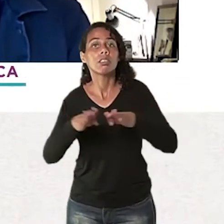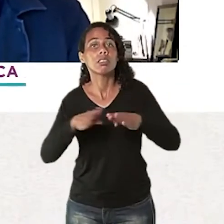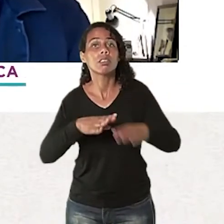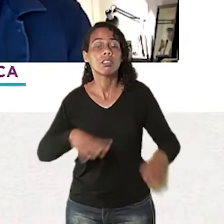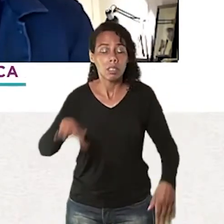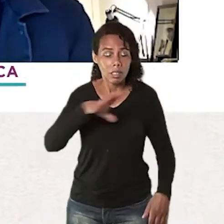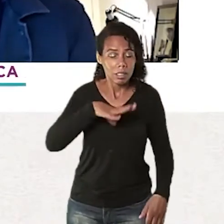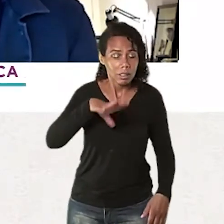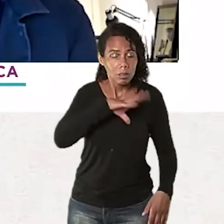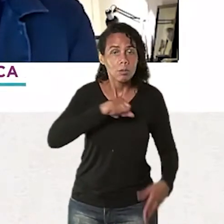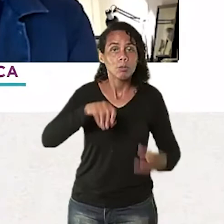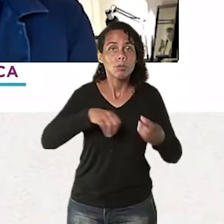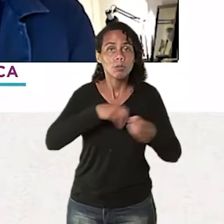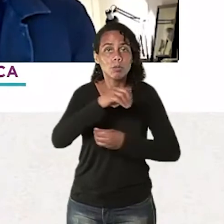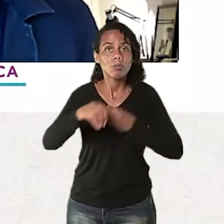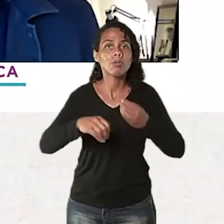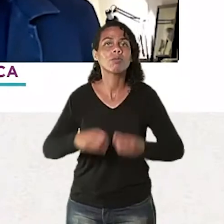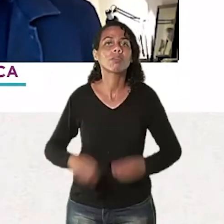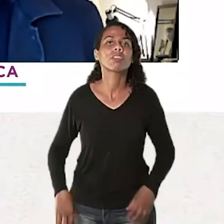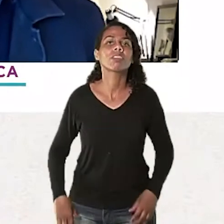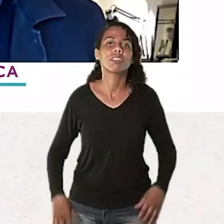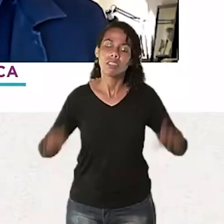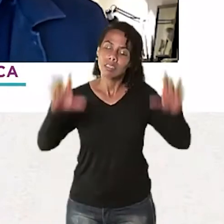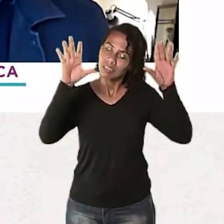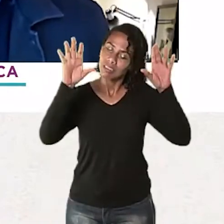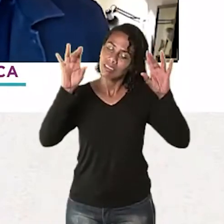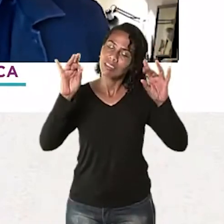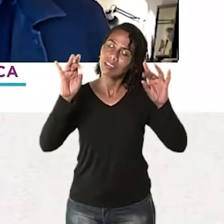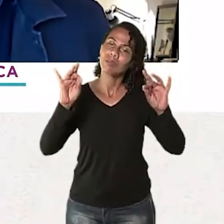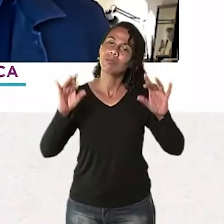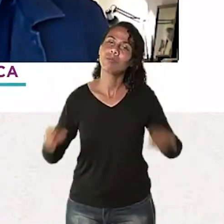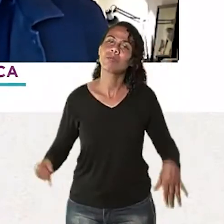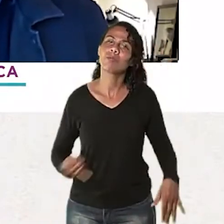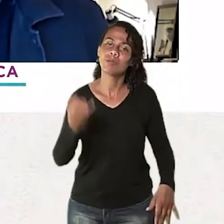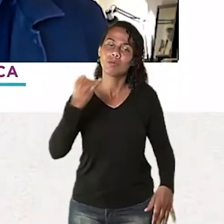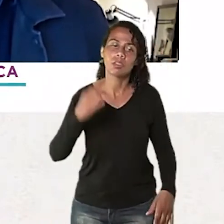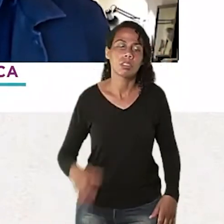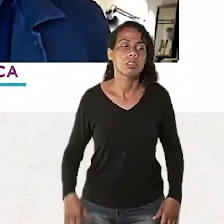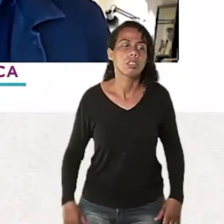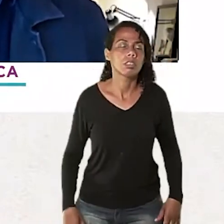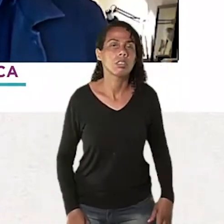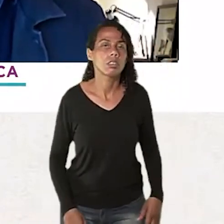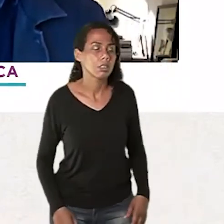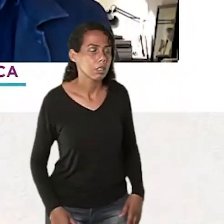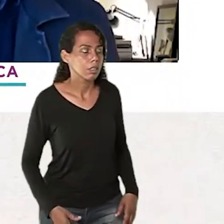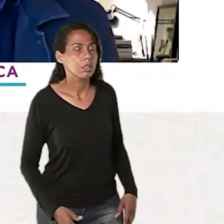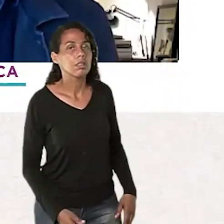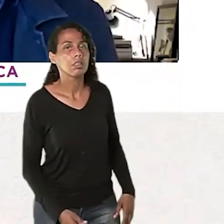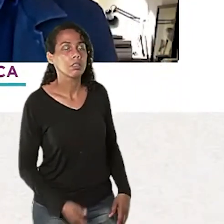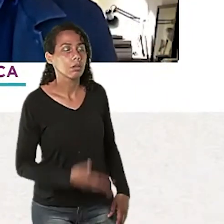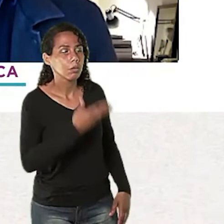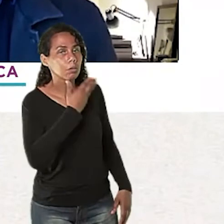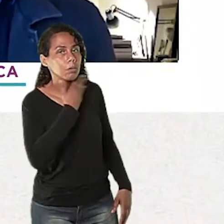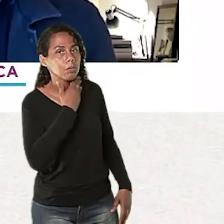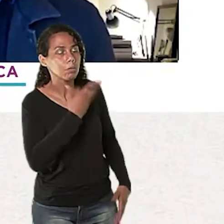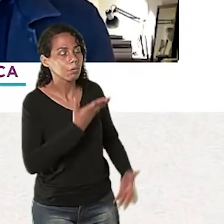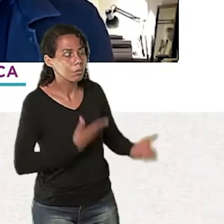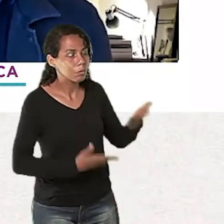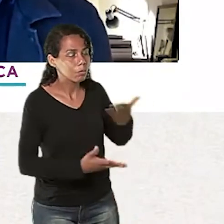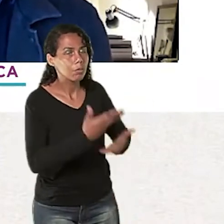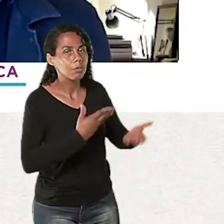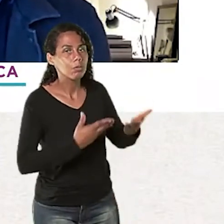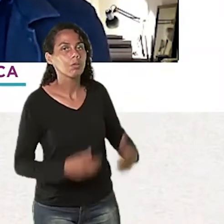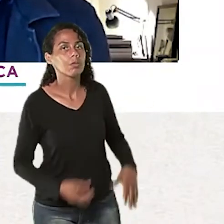texto ficar parrudo. Como é que esse papo nosso foi interessante, né? Você começou falando da